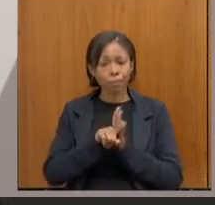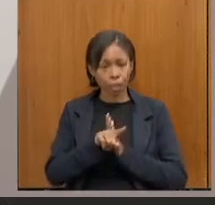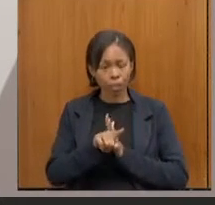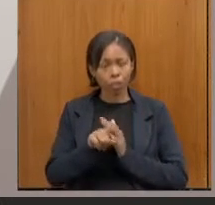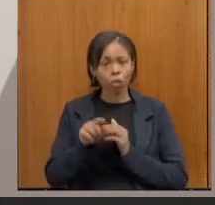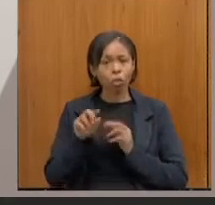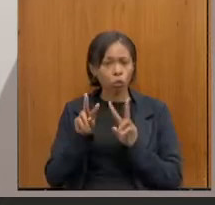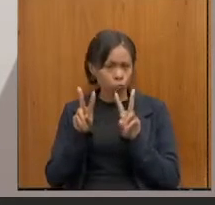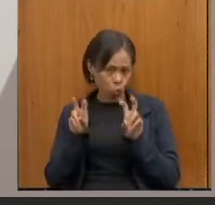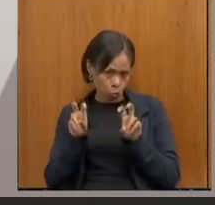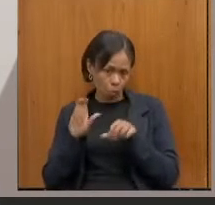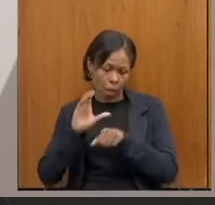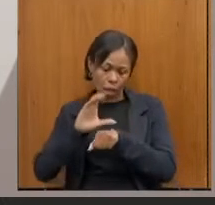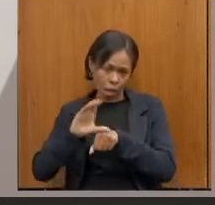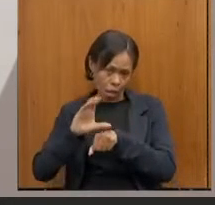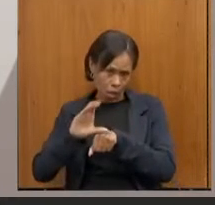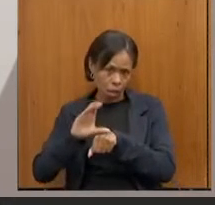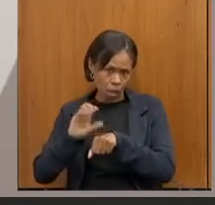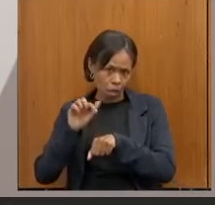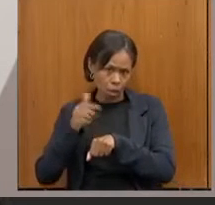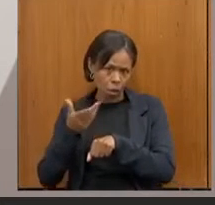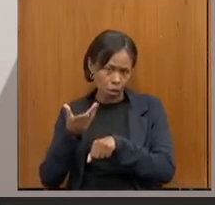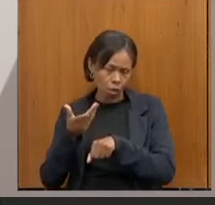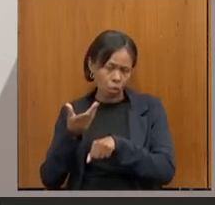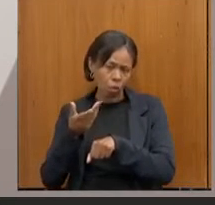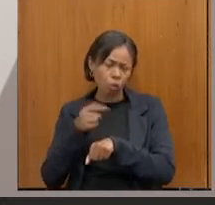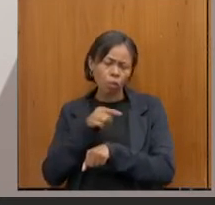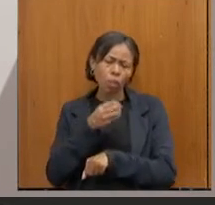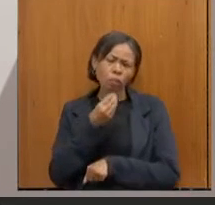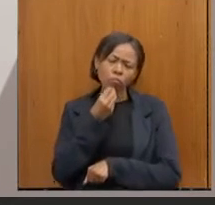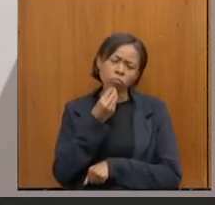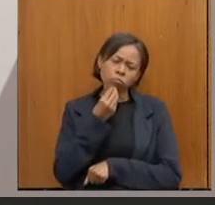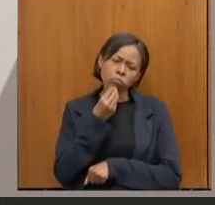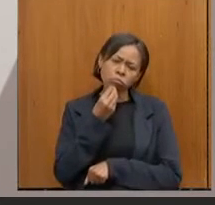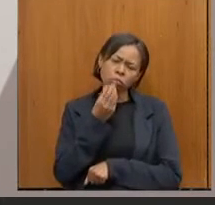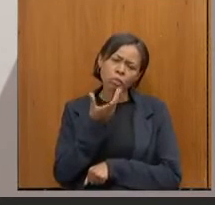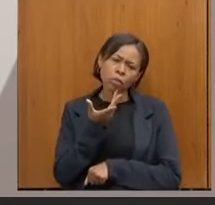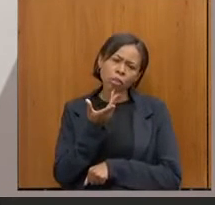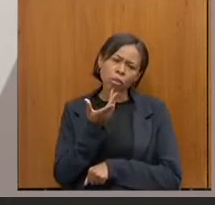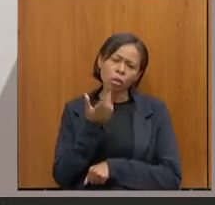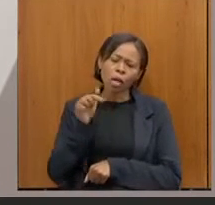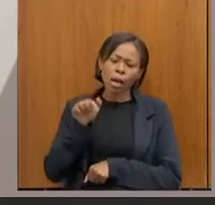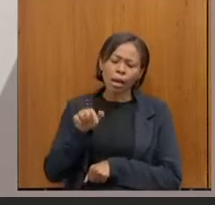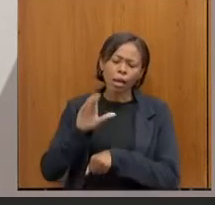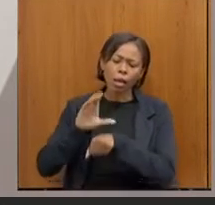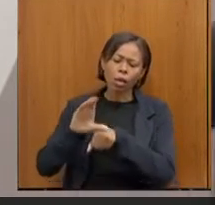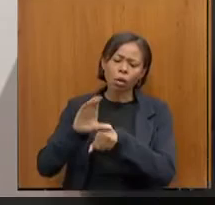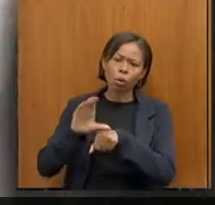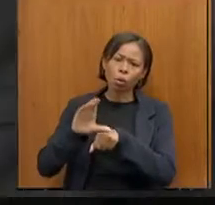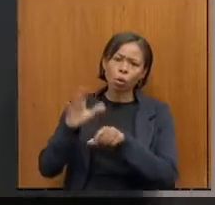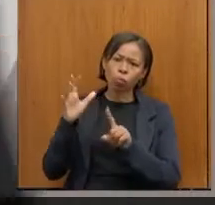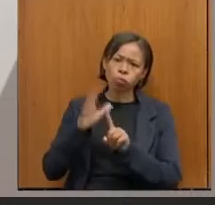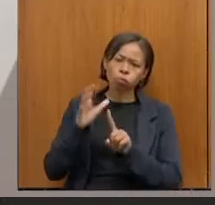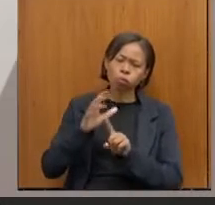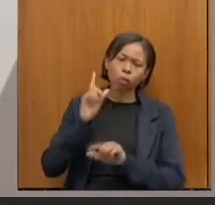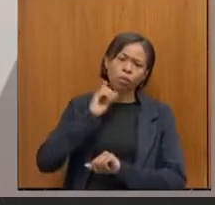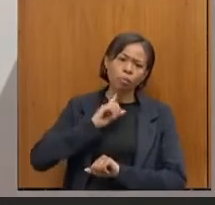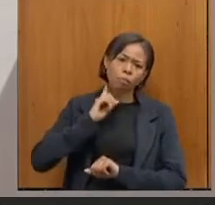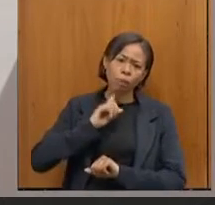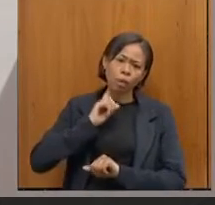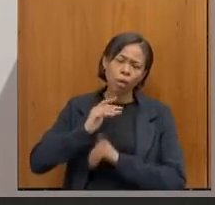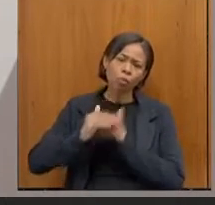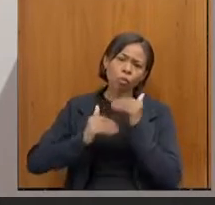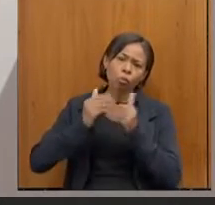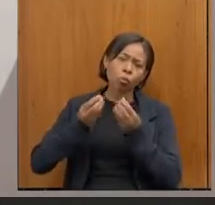respeito Essa capacitação Qual que é a sua perspectiva de impacto disso e Minas Gerais mas vezes que essa pandemia